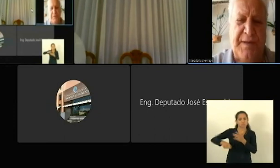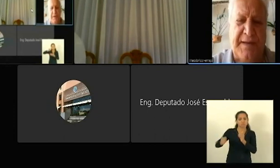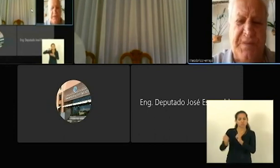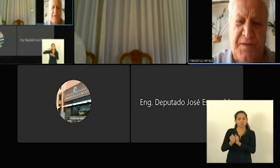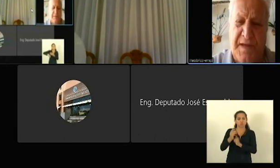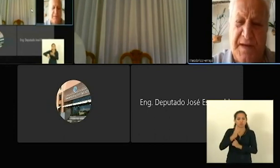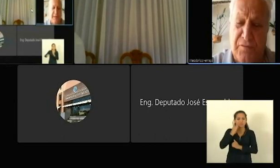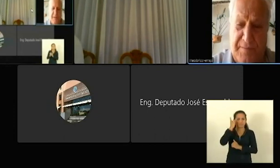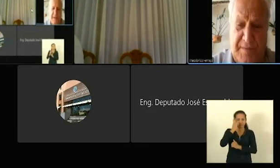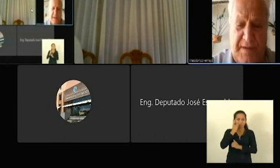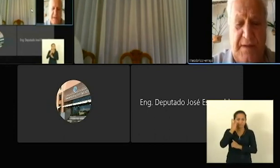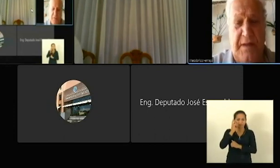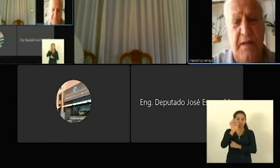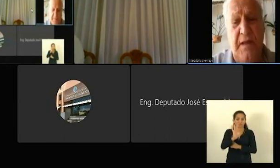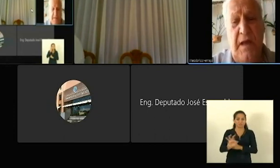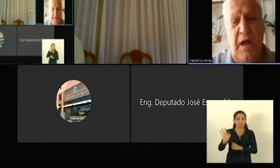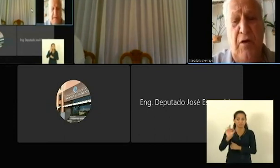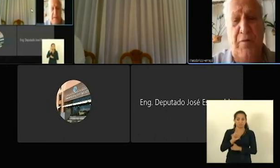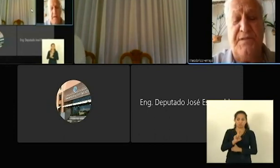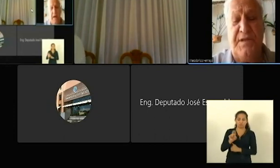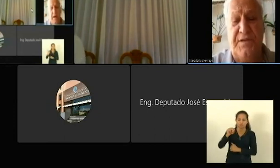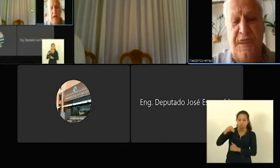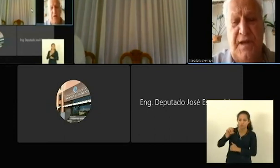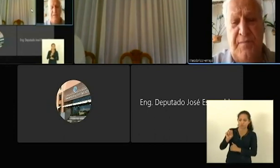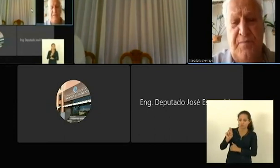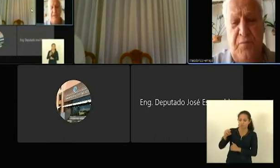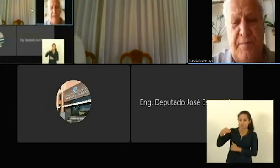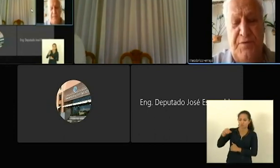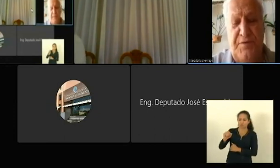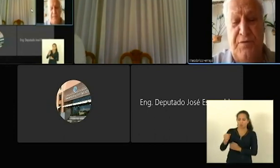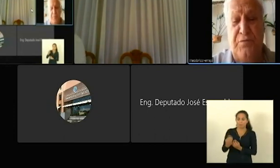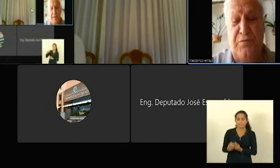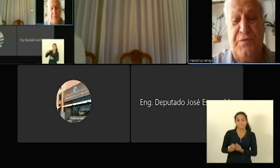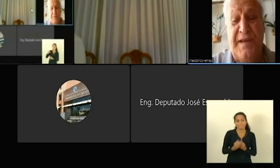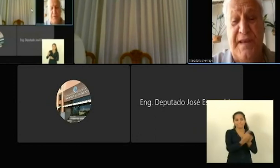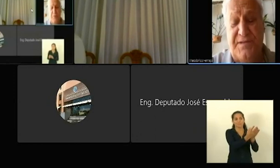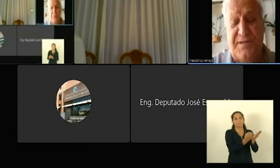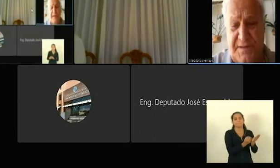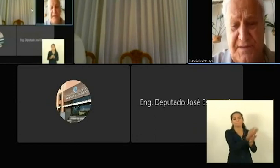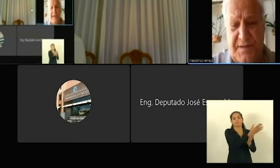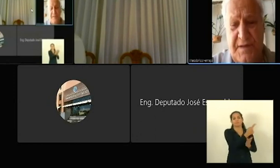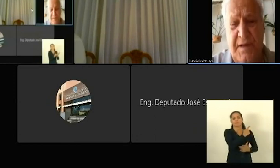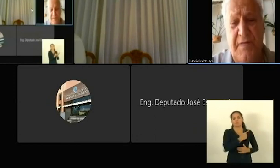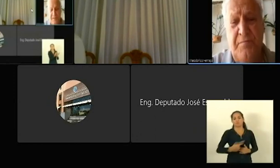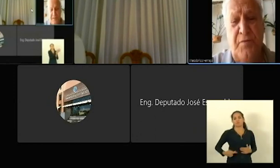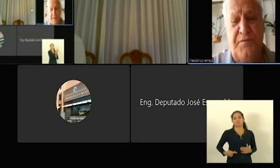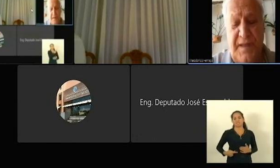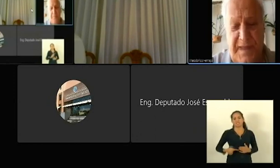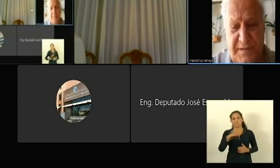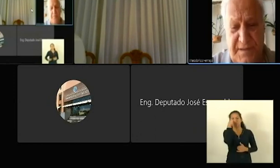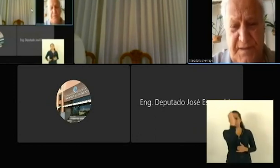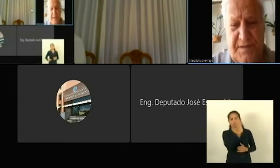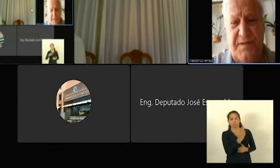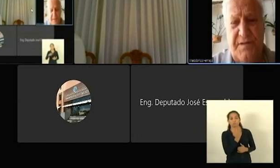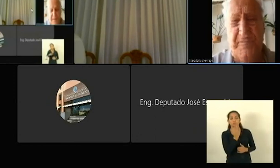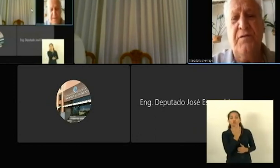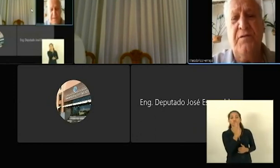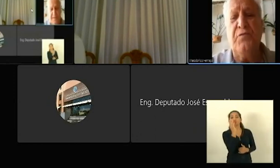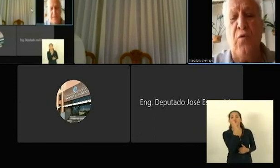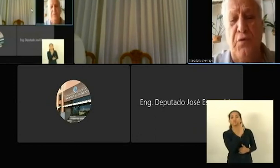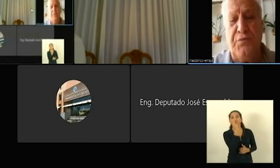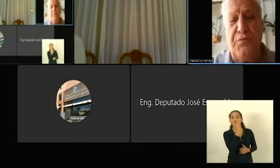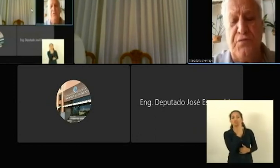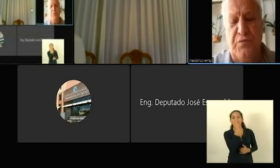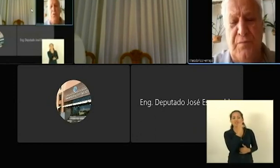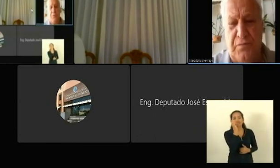a deputada federal Norma ao presidente da república pedindo urgências, providências, um